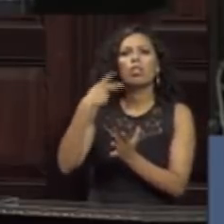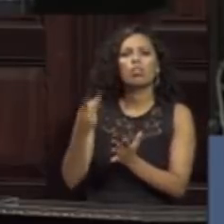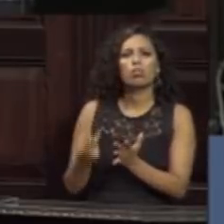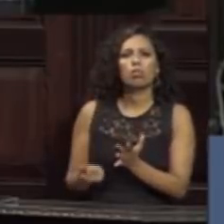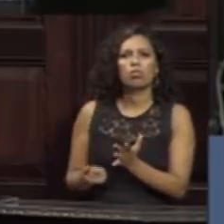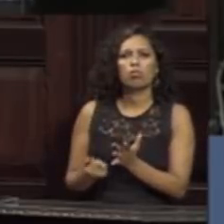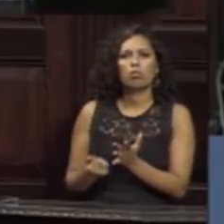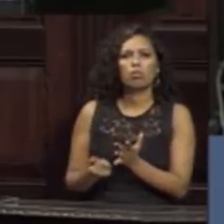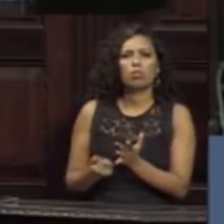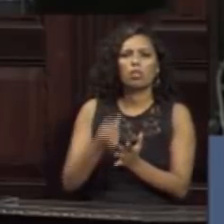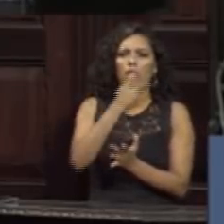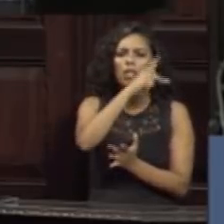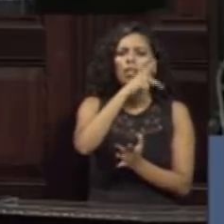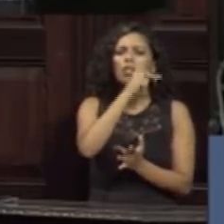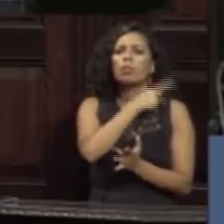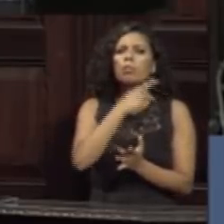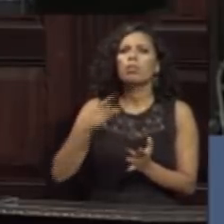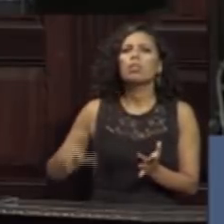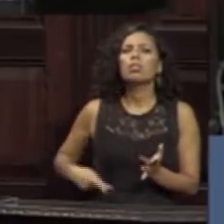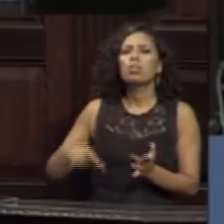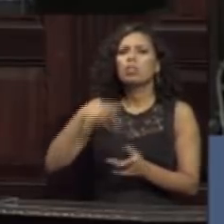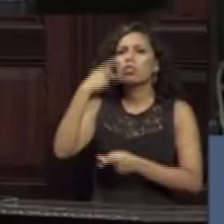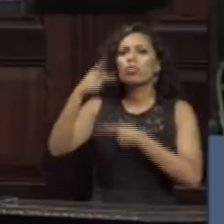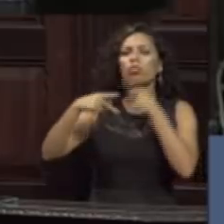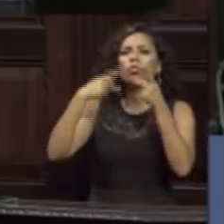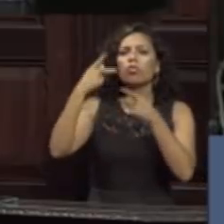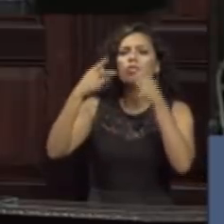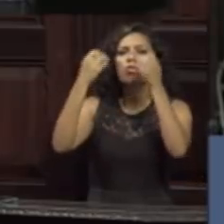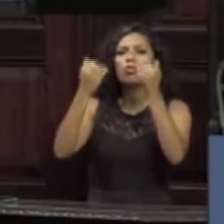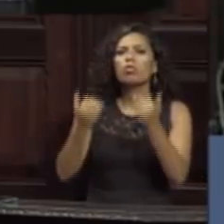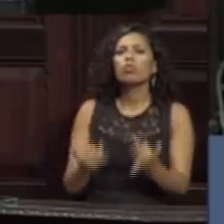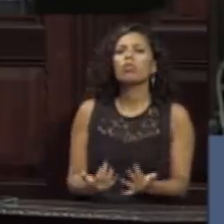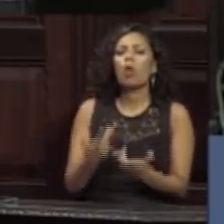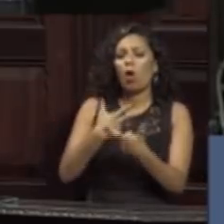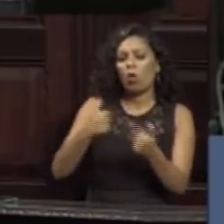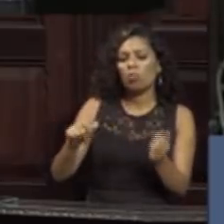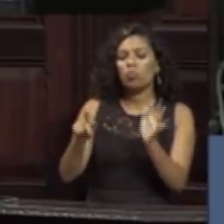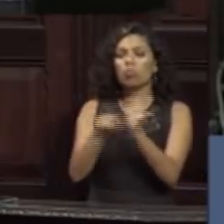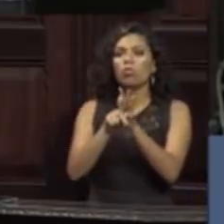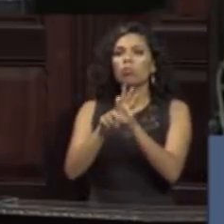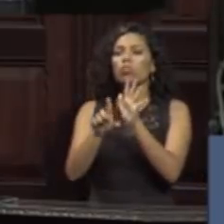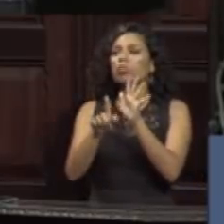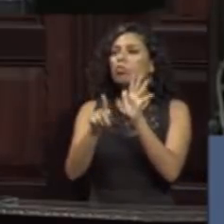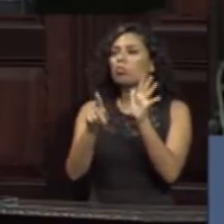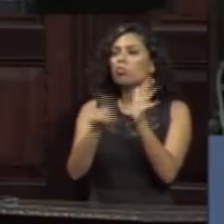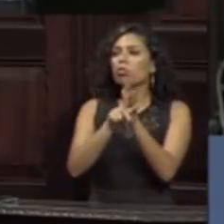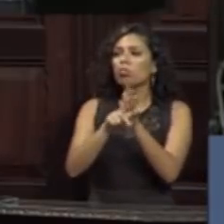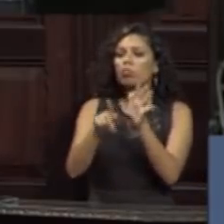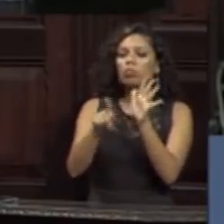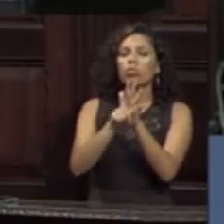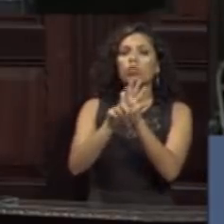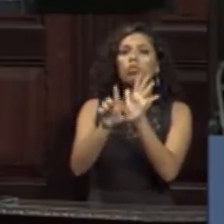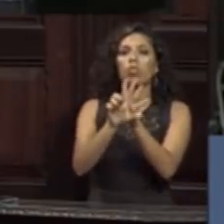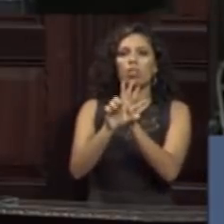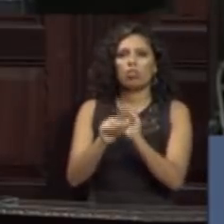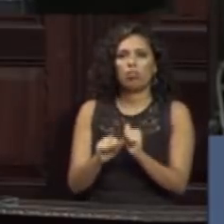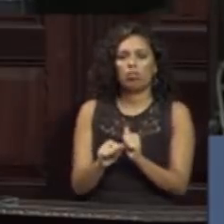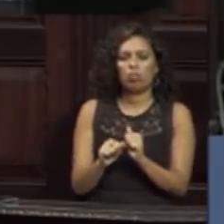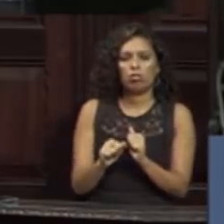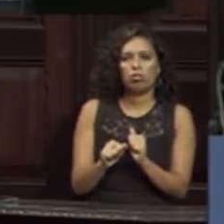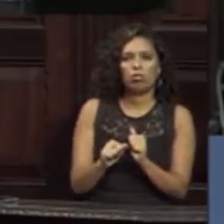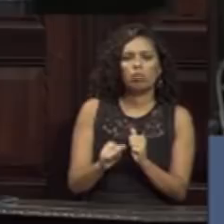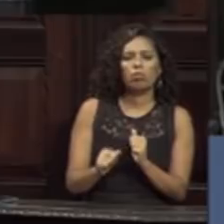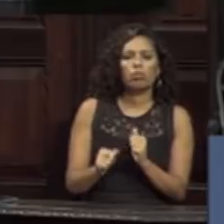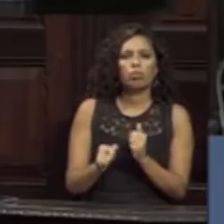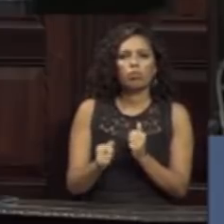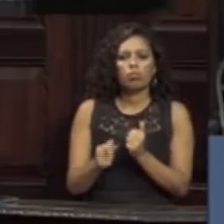providências. Pareceres das comissões de Constituição e Justiça pela condicionalidade, legislação constitucional complementar e código, favorável. De orçamento, finanças,